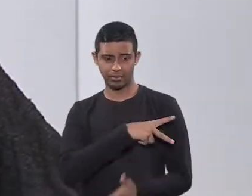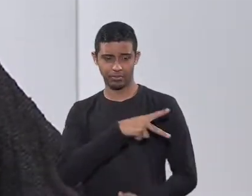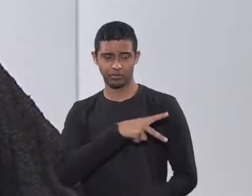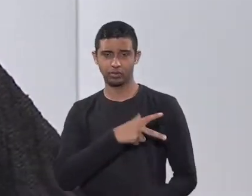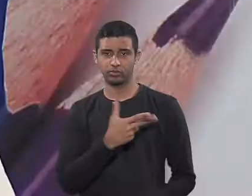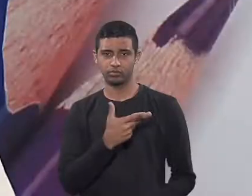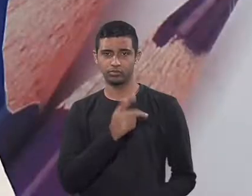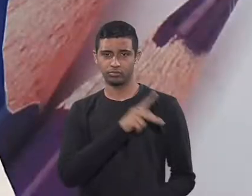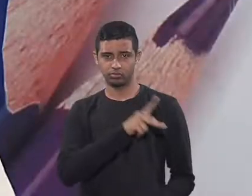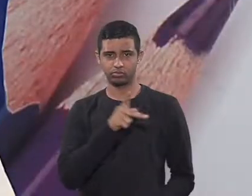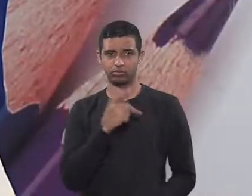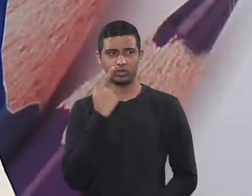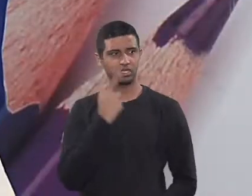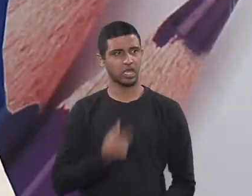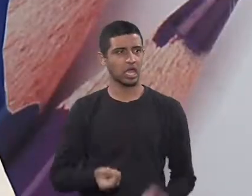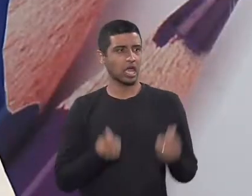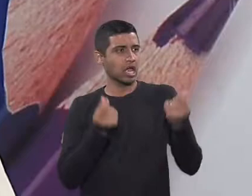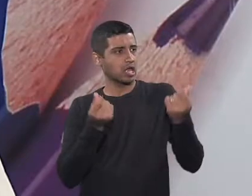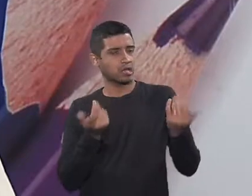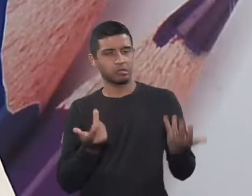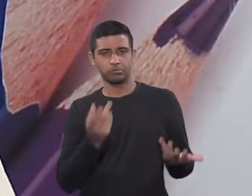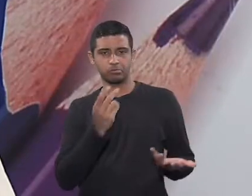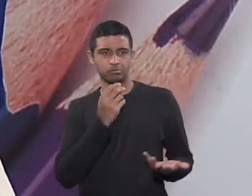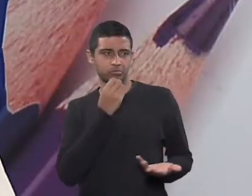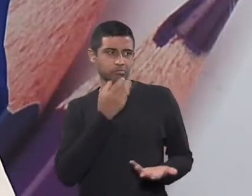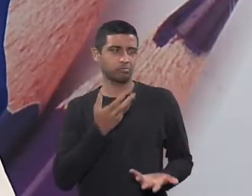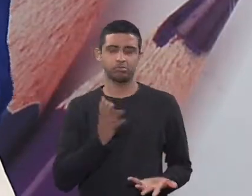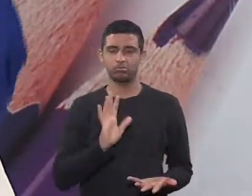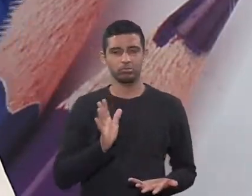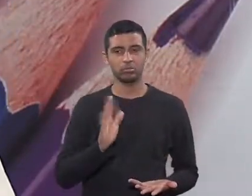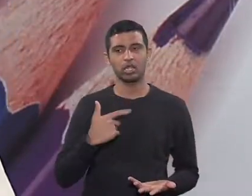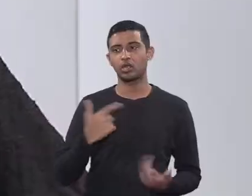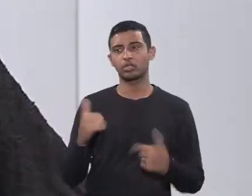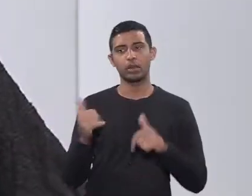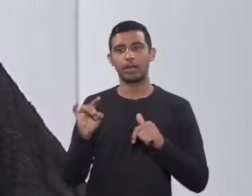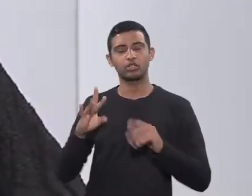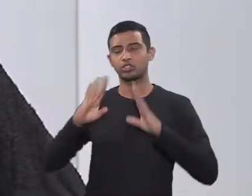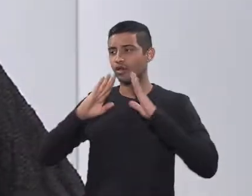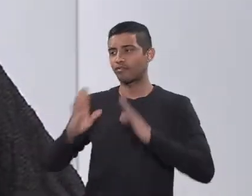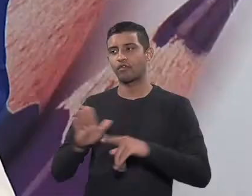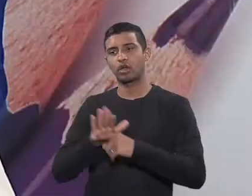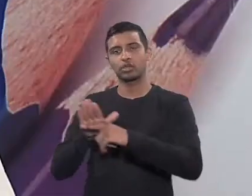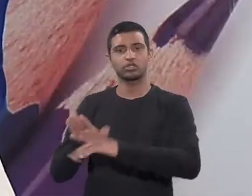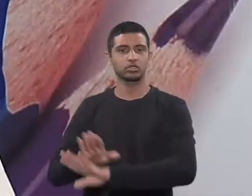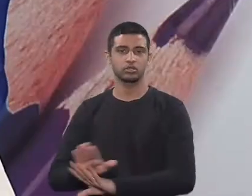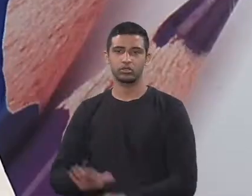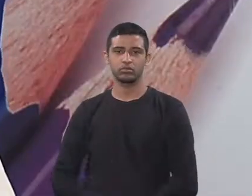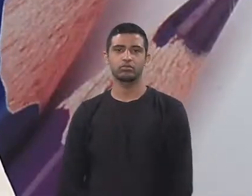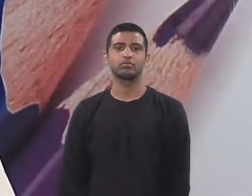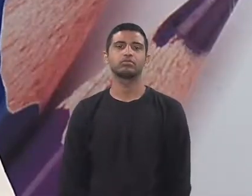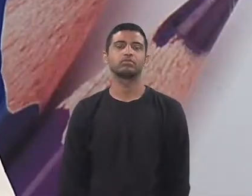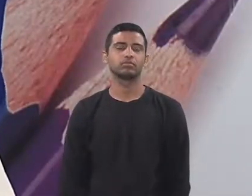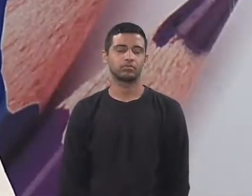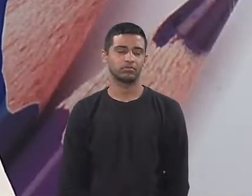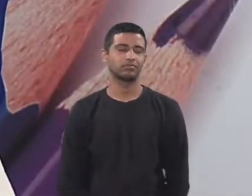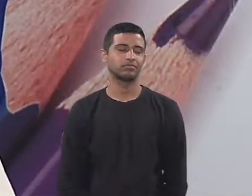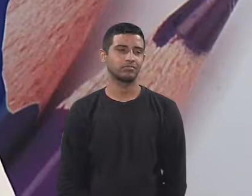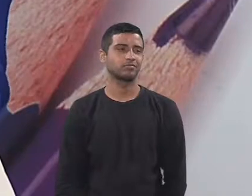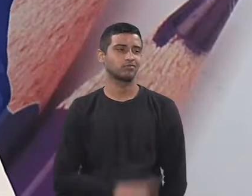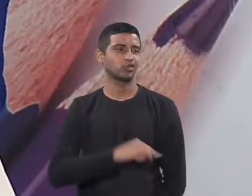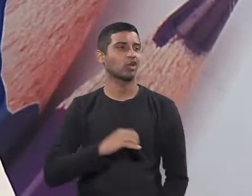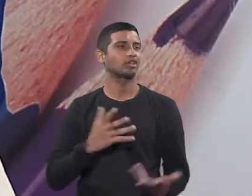Quer dizer, você não é rica, não tem uma situação... Não, eu trabalho só para isso. Então, é isso que a gente queria